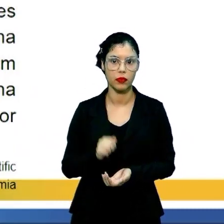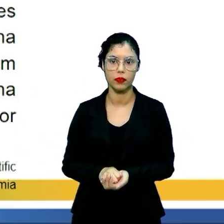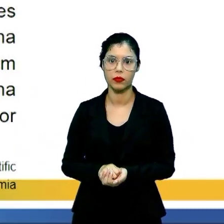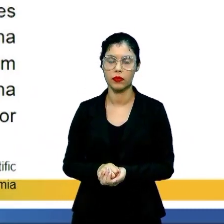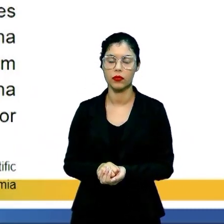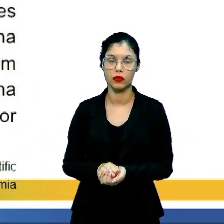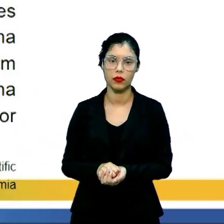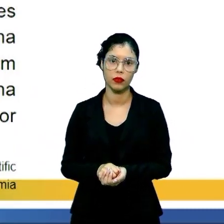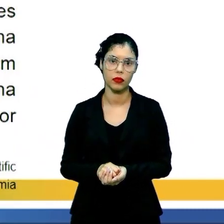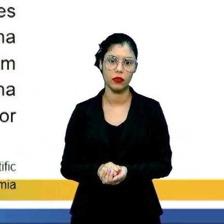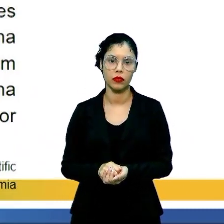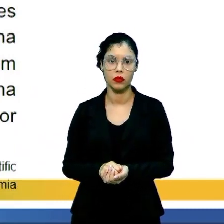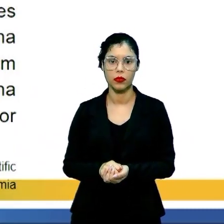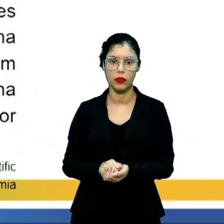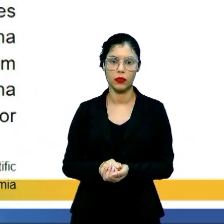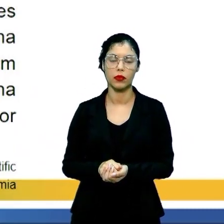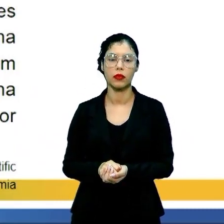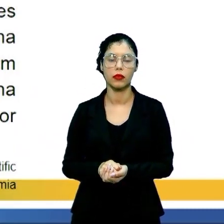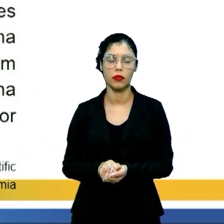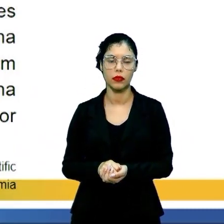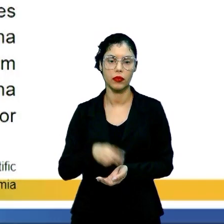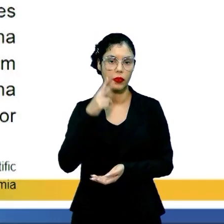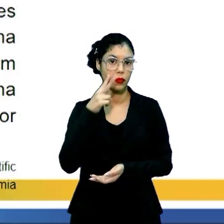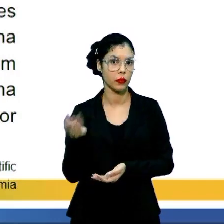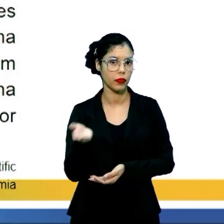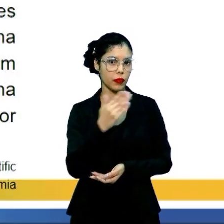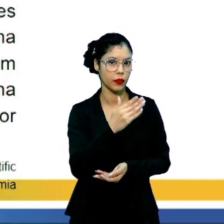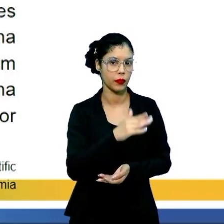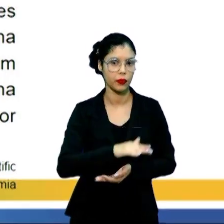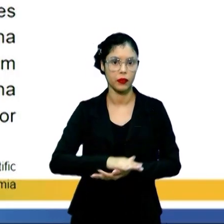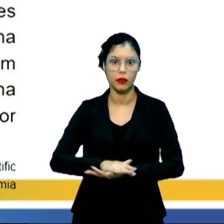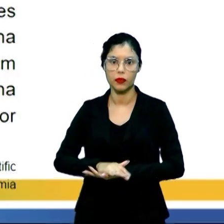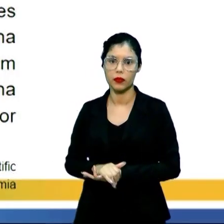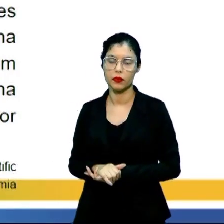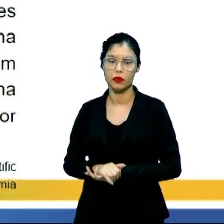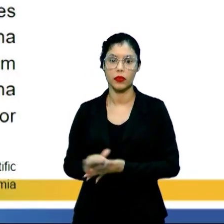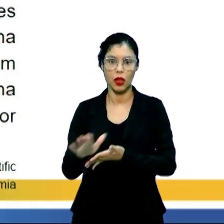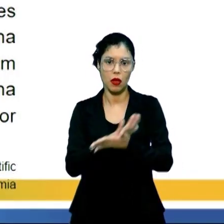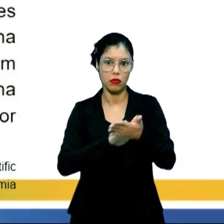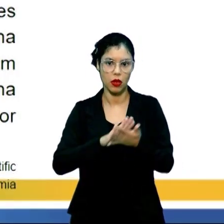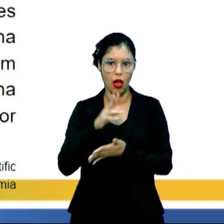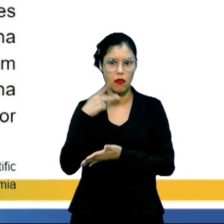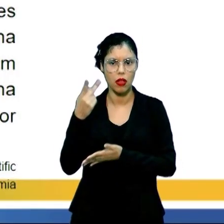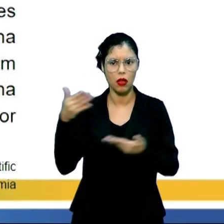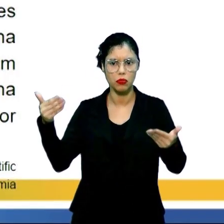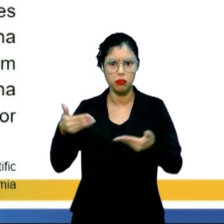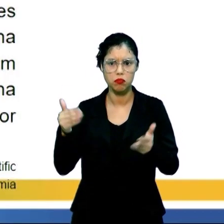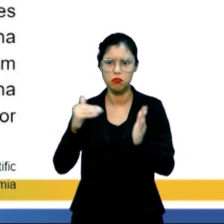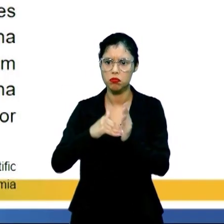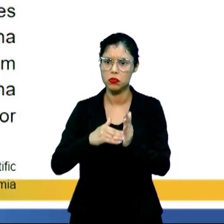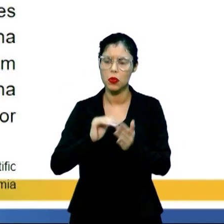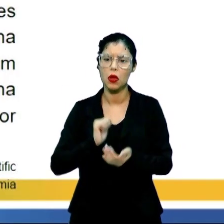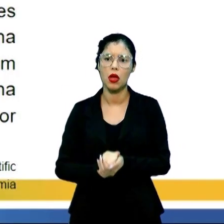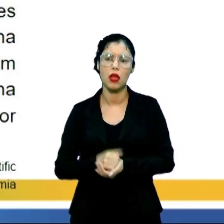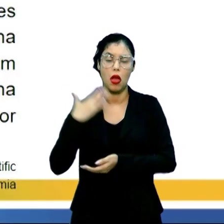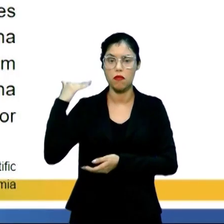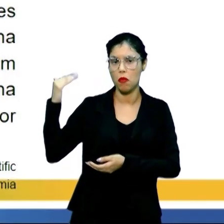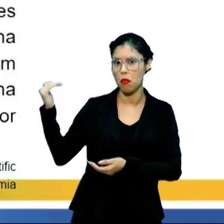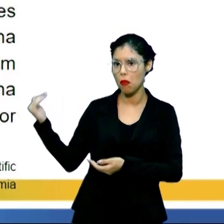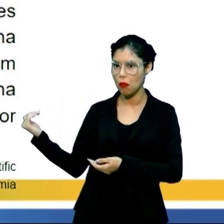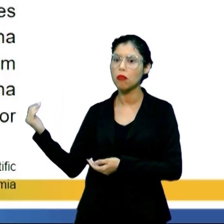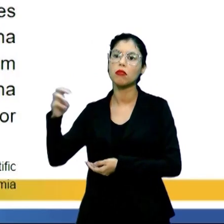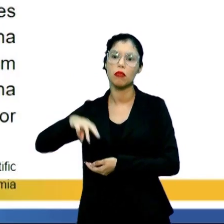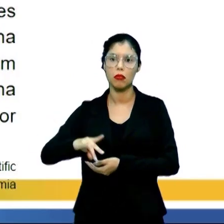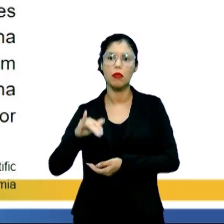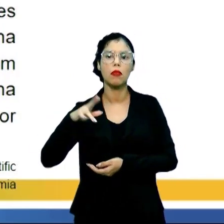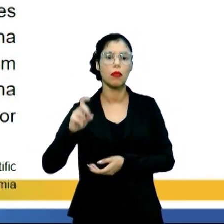desse deslocamento. Vamos ler comigo? Mas nada do que foi dito até agora faz jus à fama dos